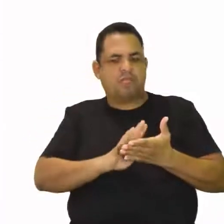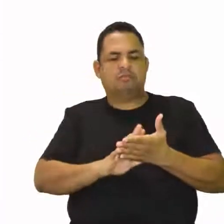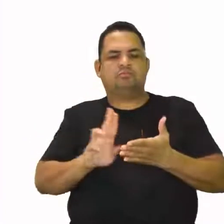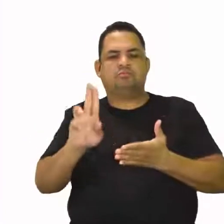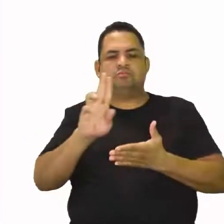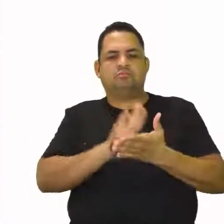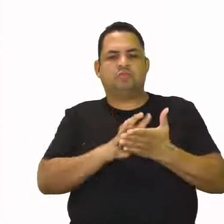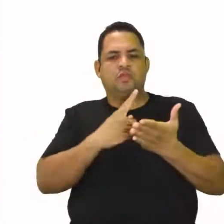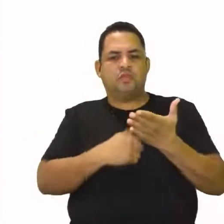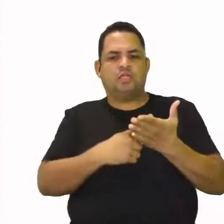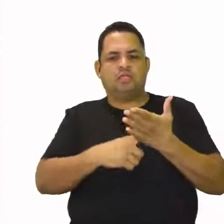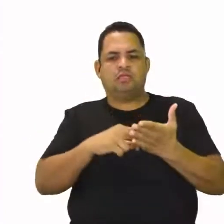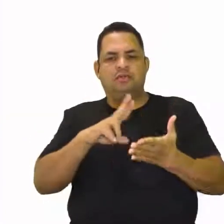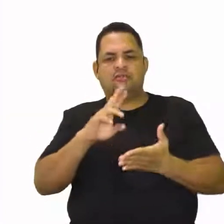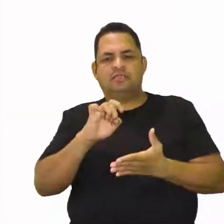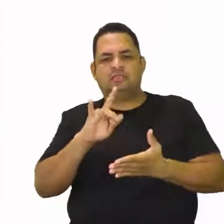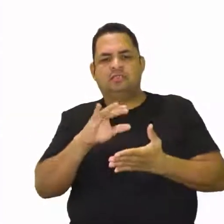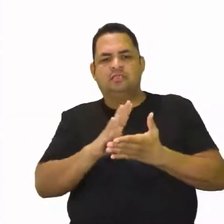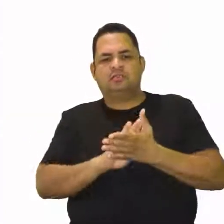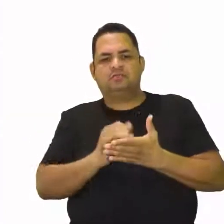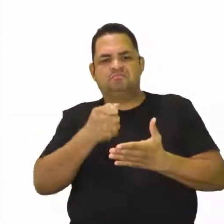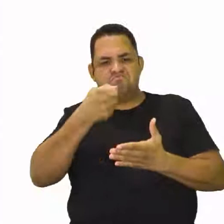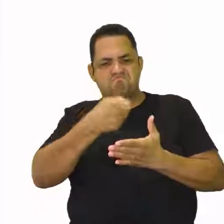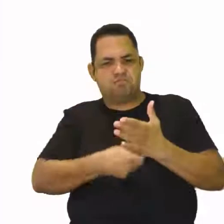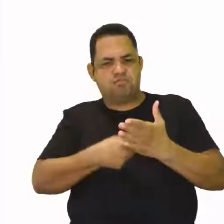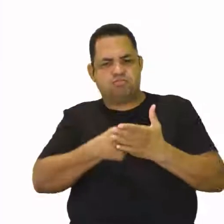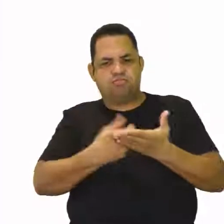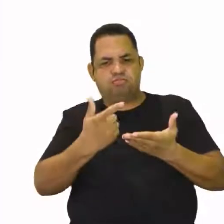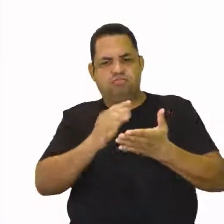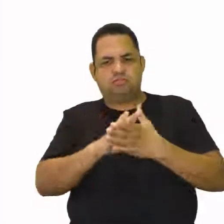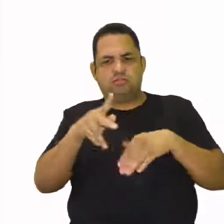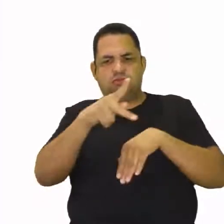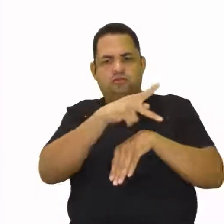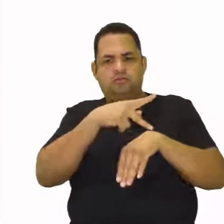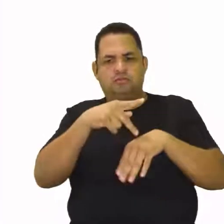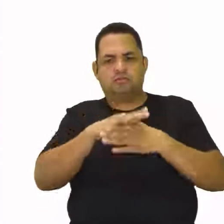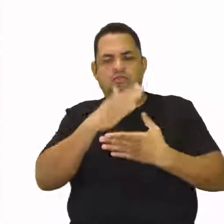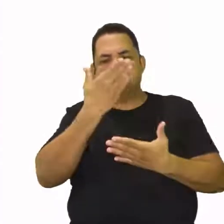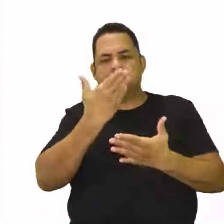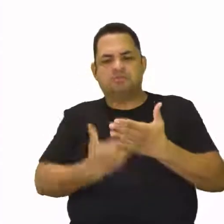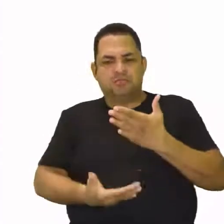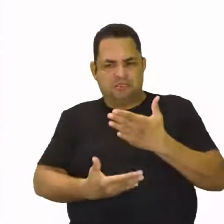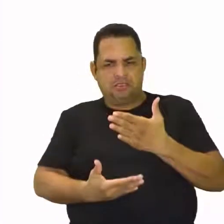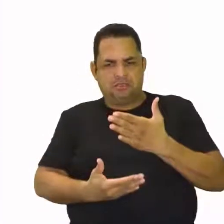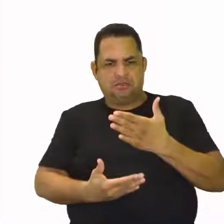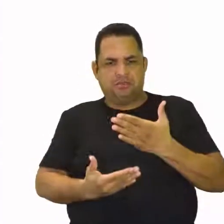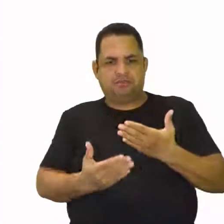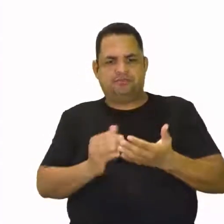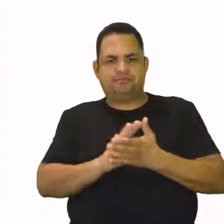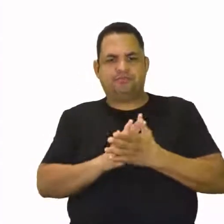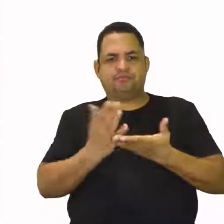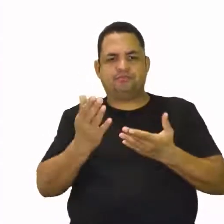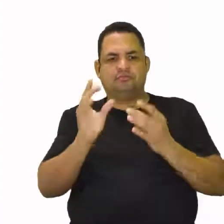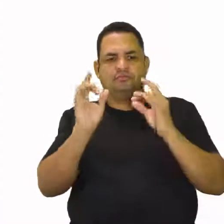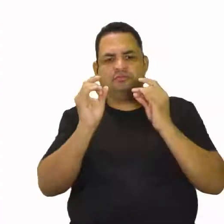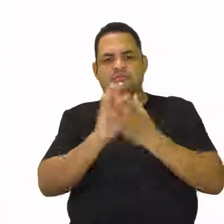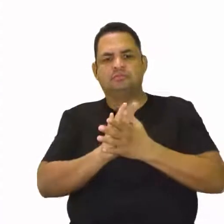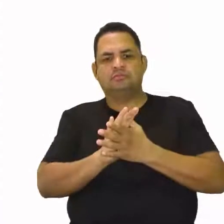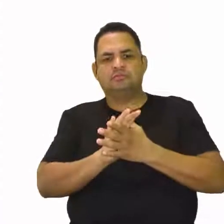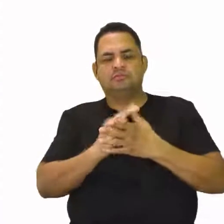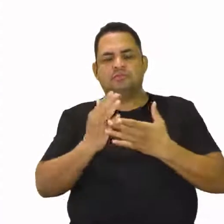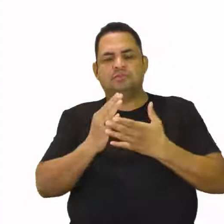Tratado de Versalhes, duras condições às nações derrotadas, Áustria,